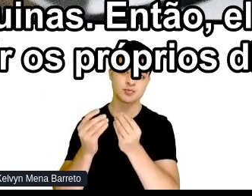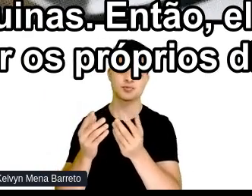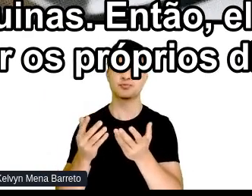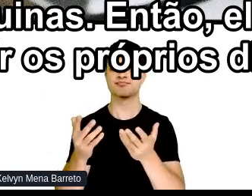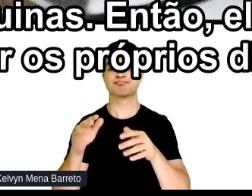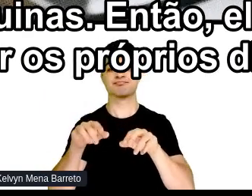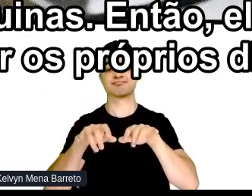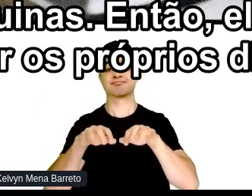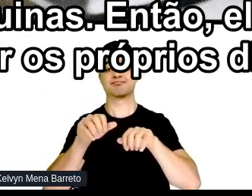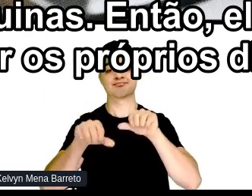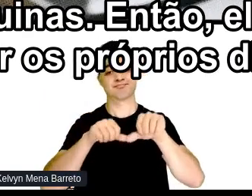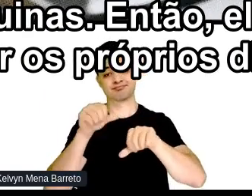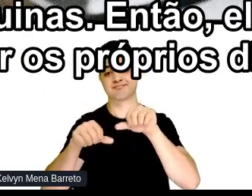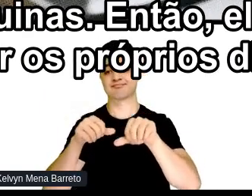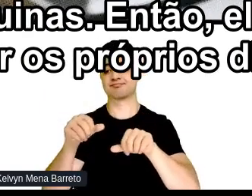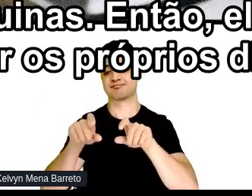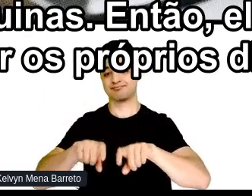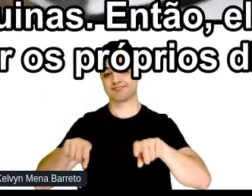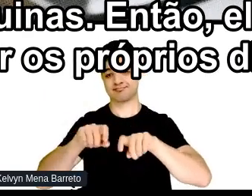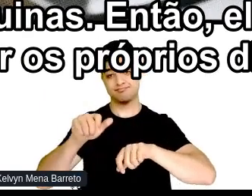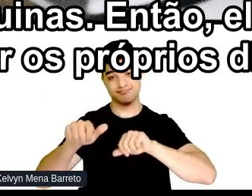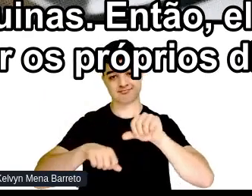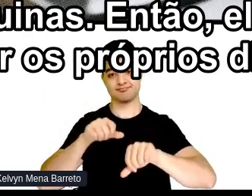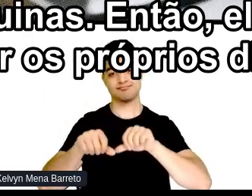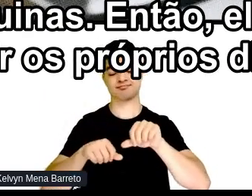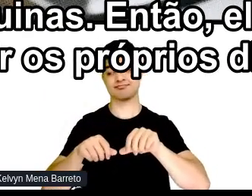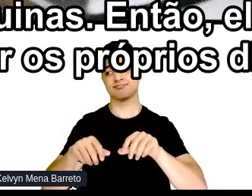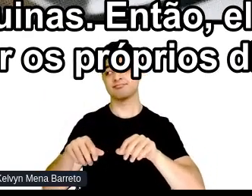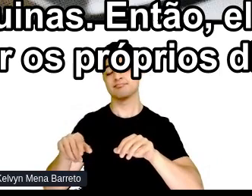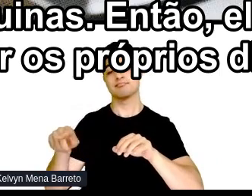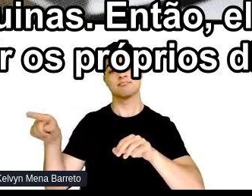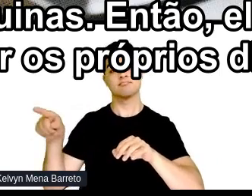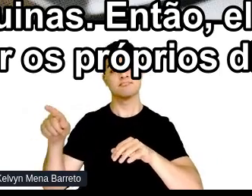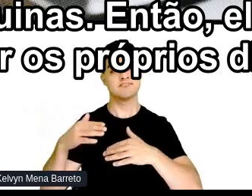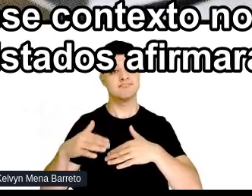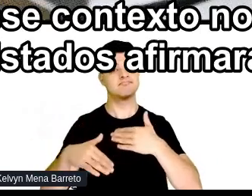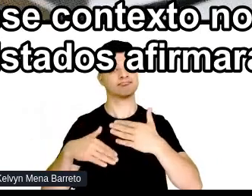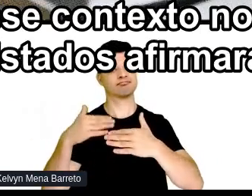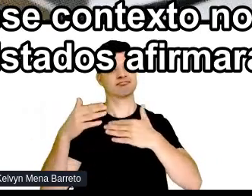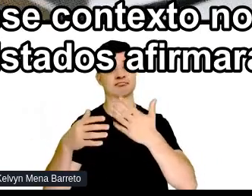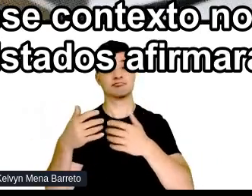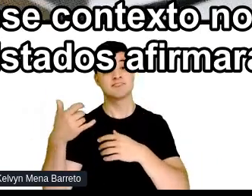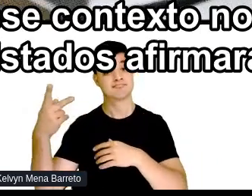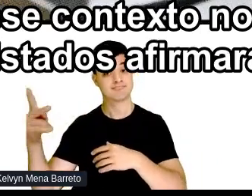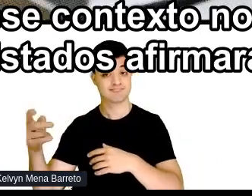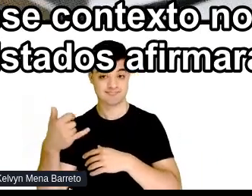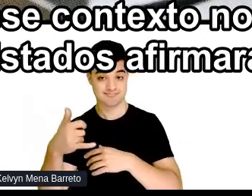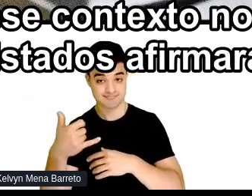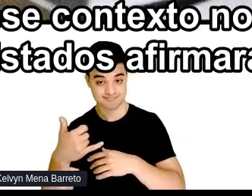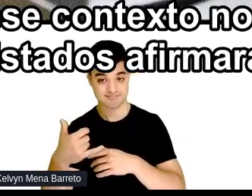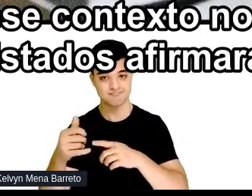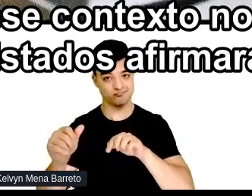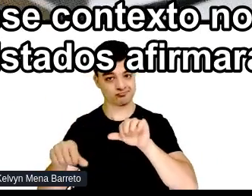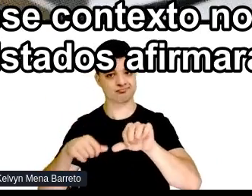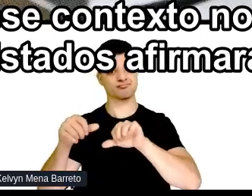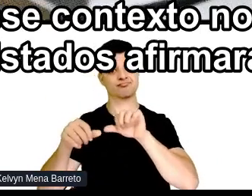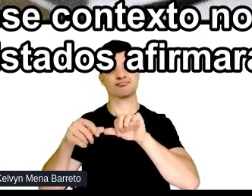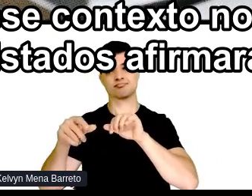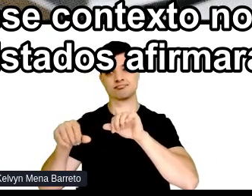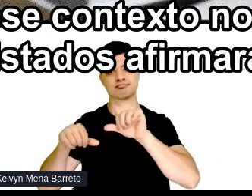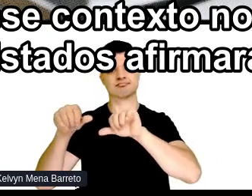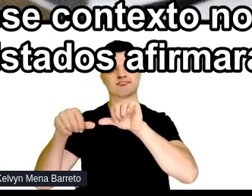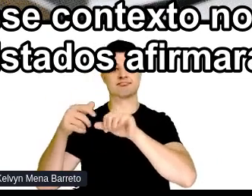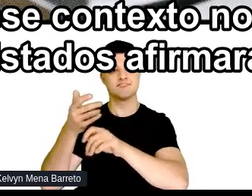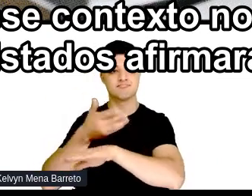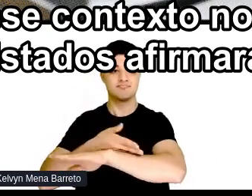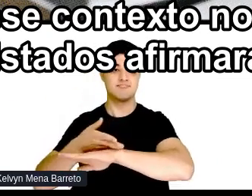a usabilidade em si é muito difícil para eles, então eles não se sentem inseridos nesse produto. A gente